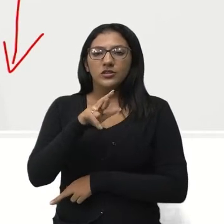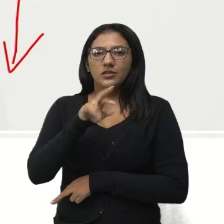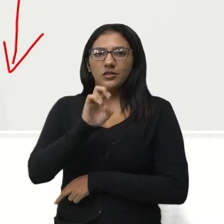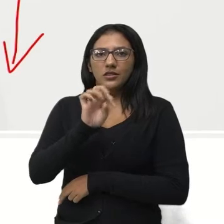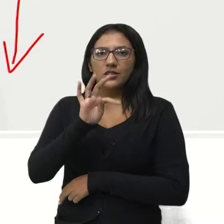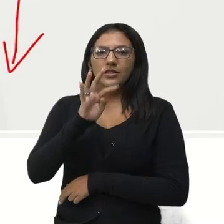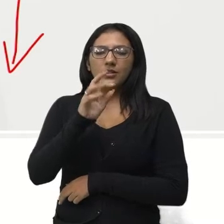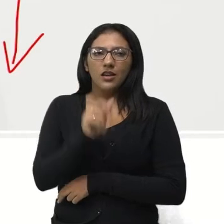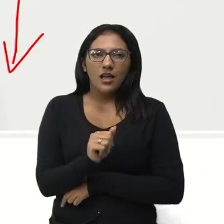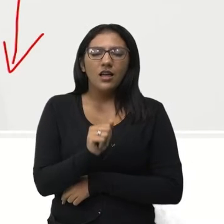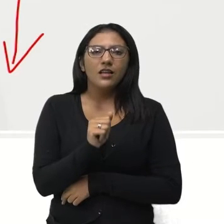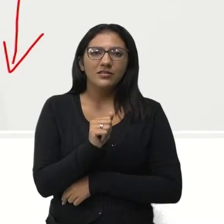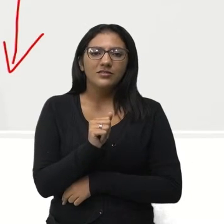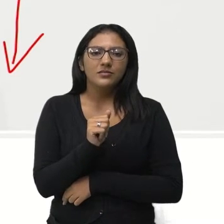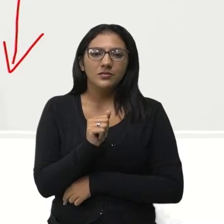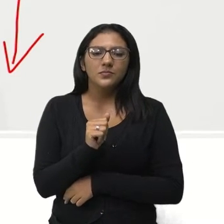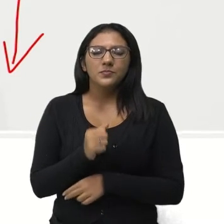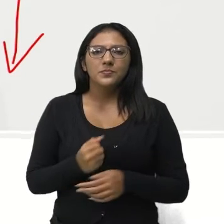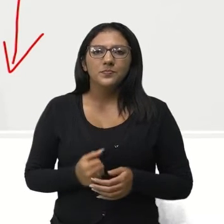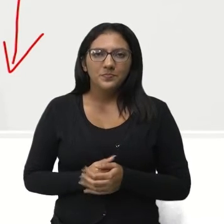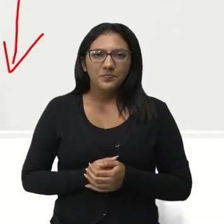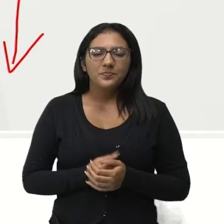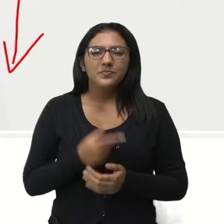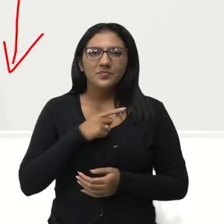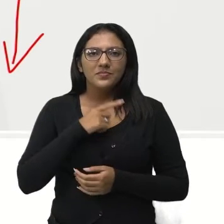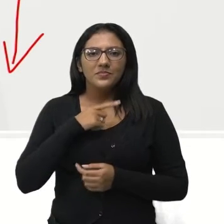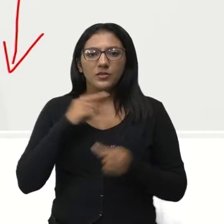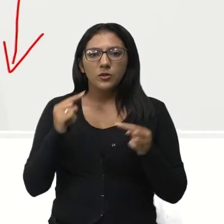Essas grandezas são diretamente